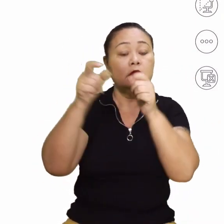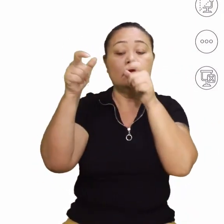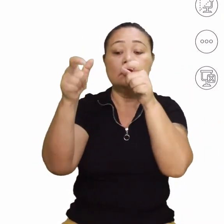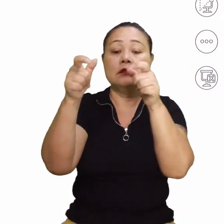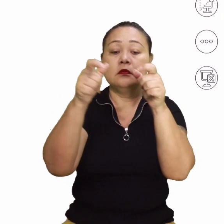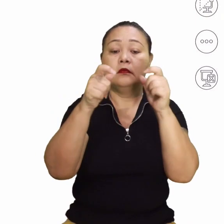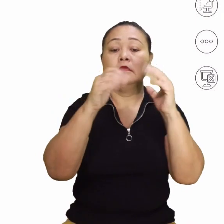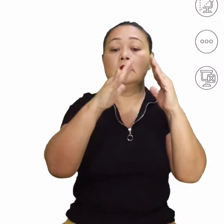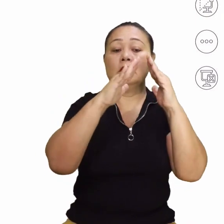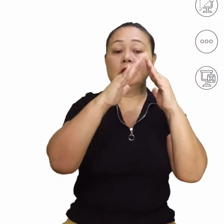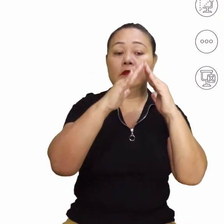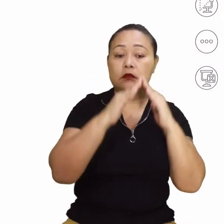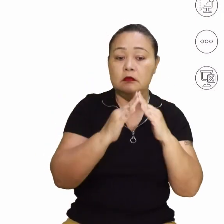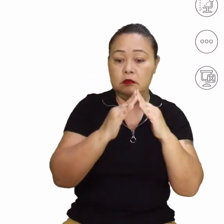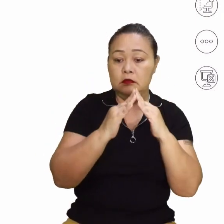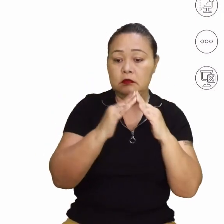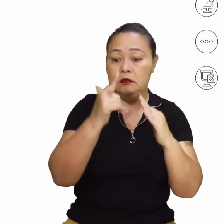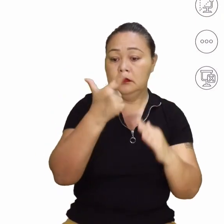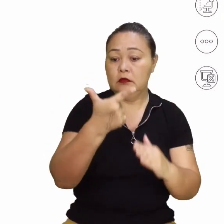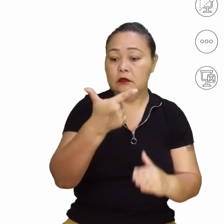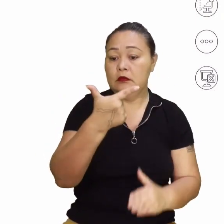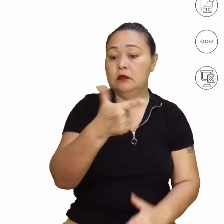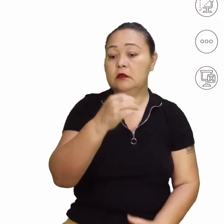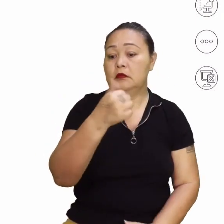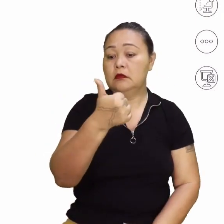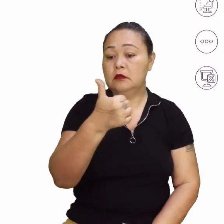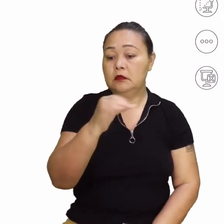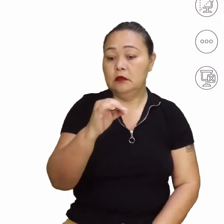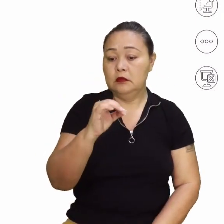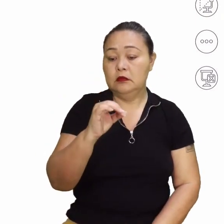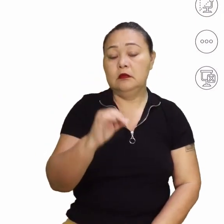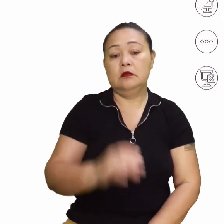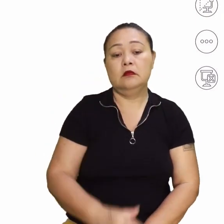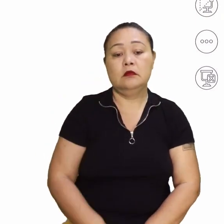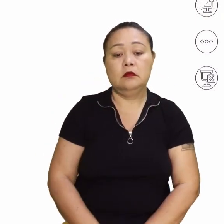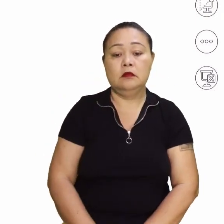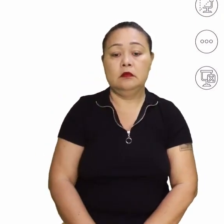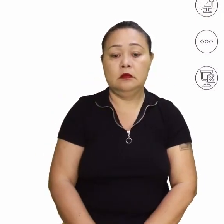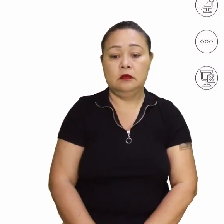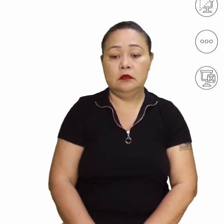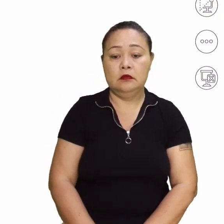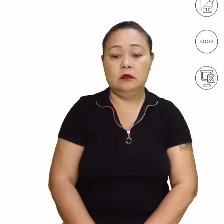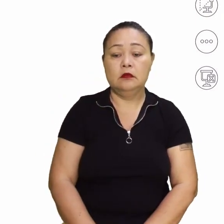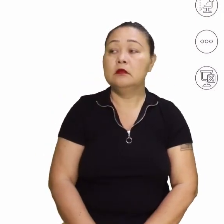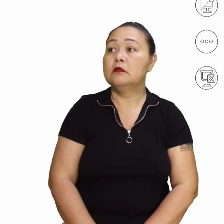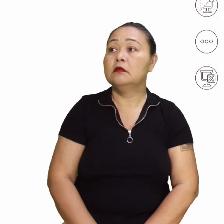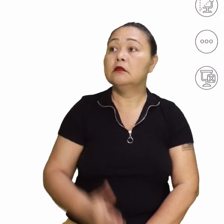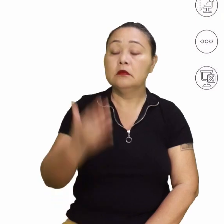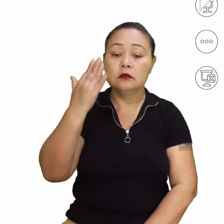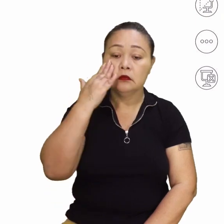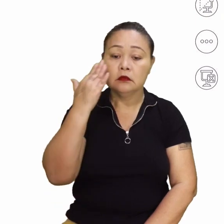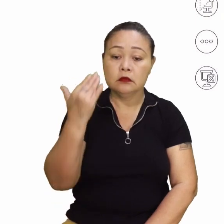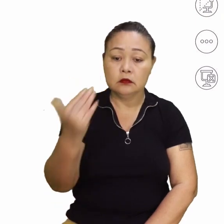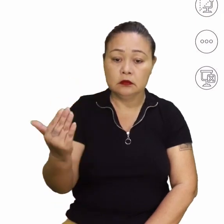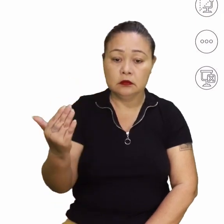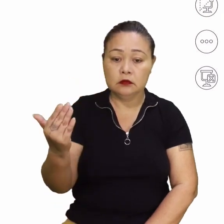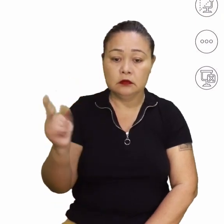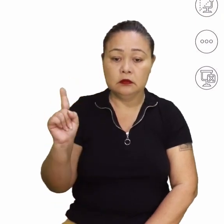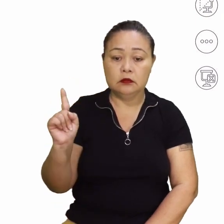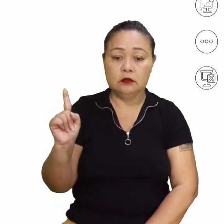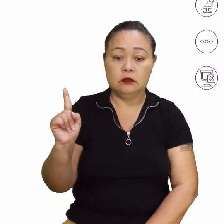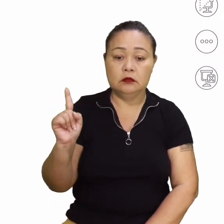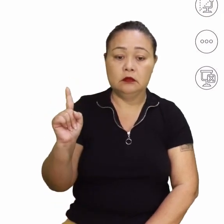por localização do domicílio 2010 olha só